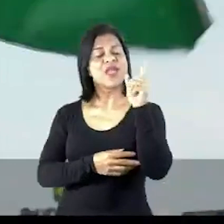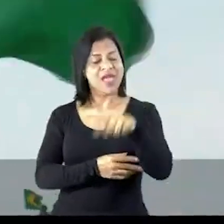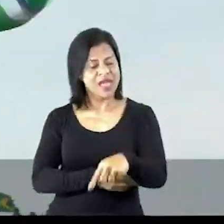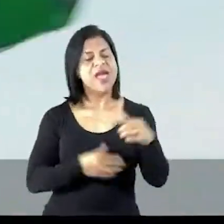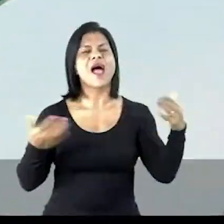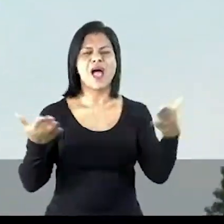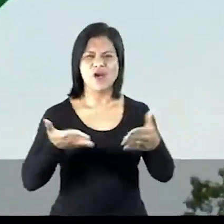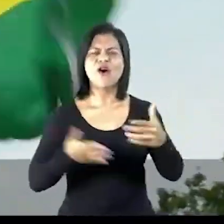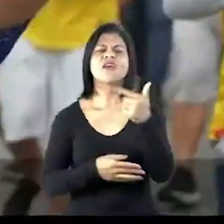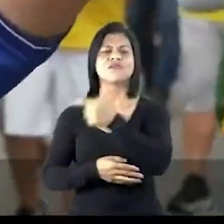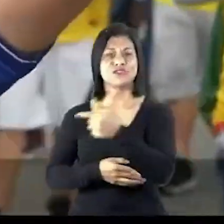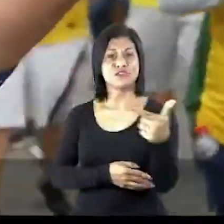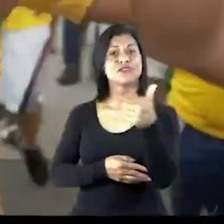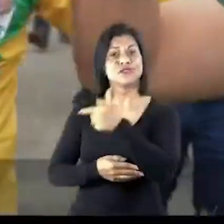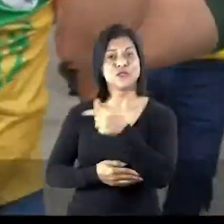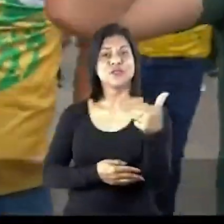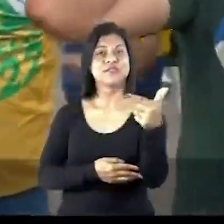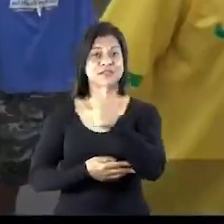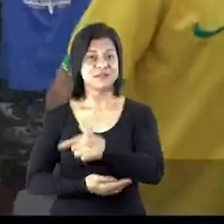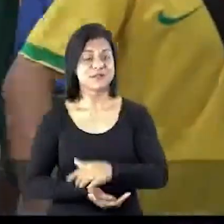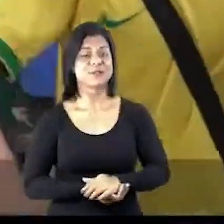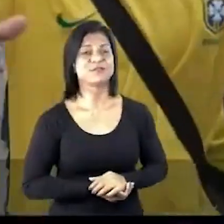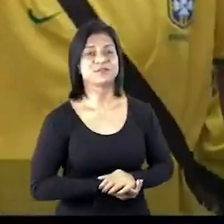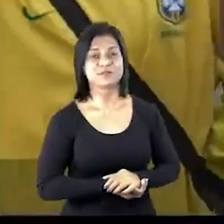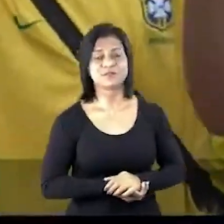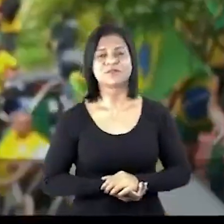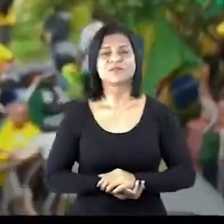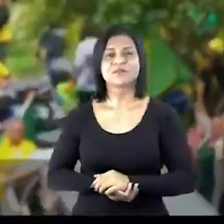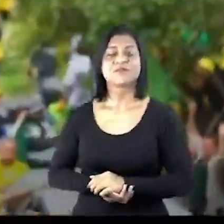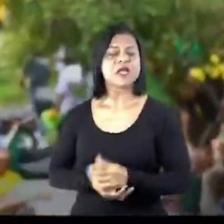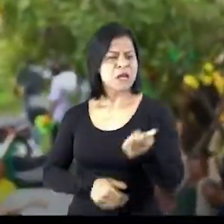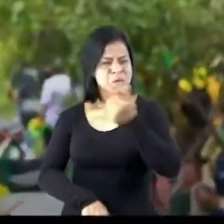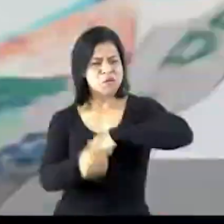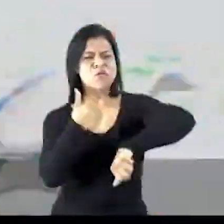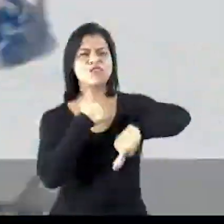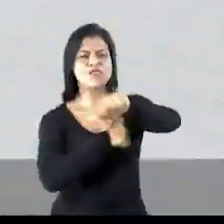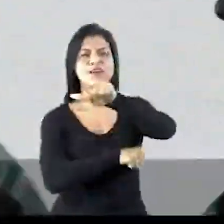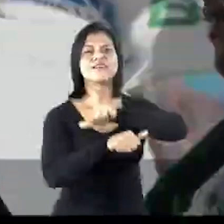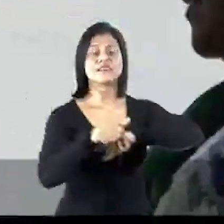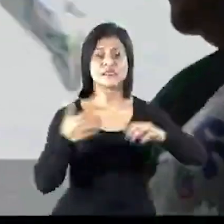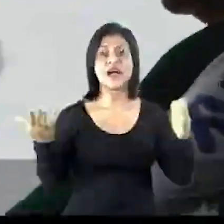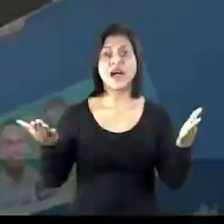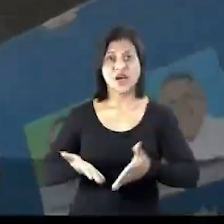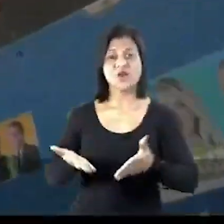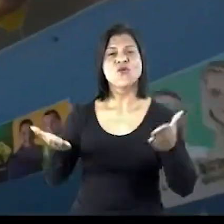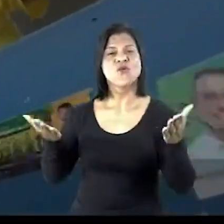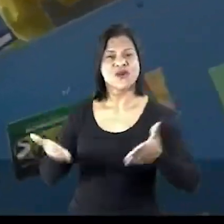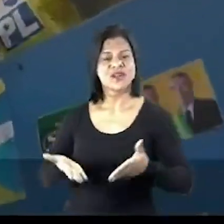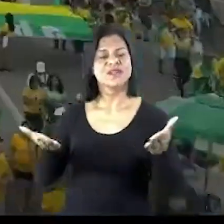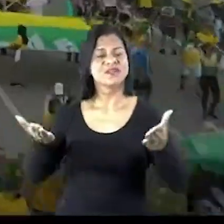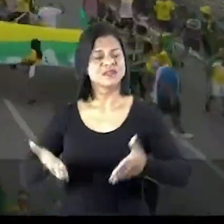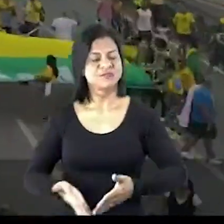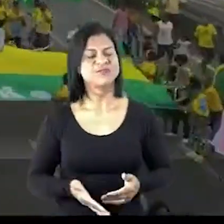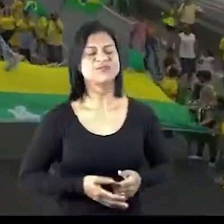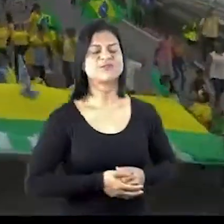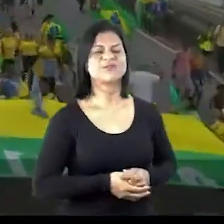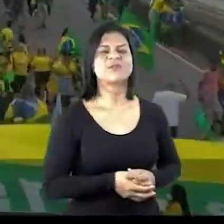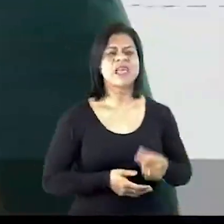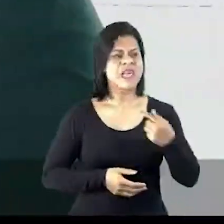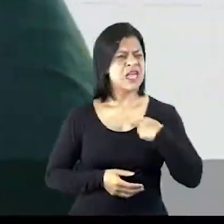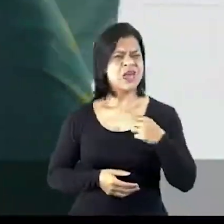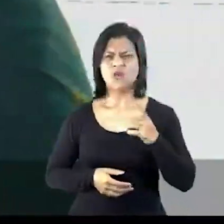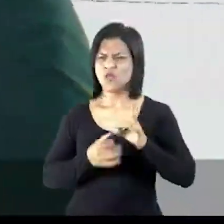Manato. Espírito Santo agora é 22. A mudança é agora.